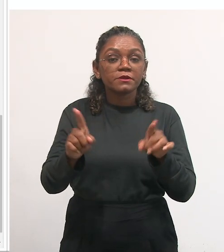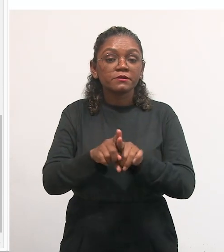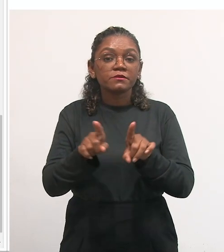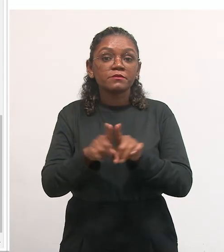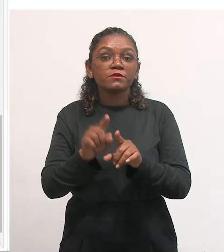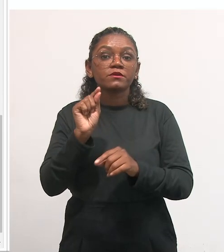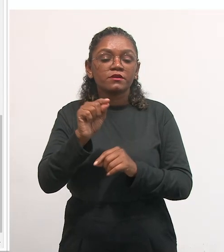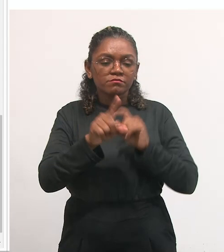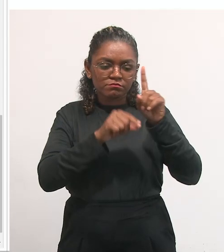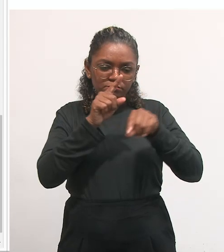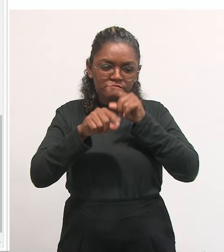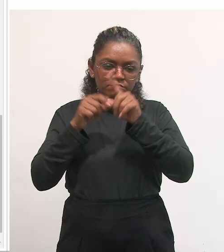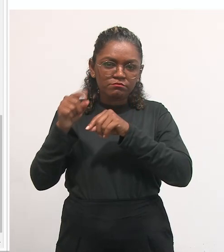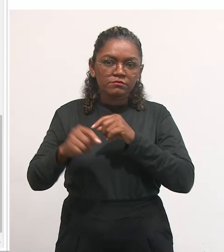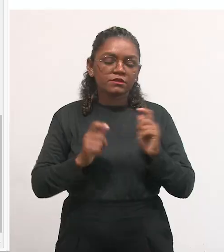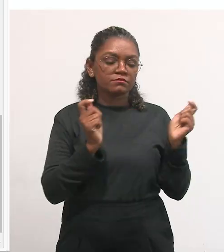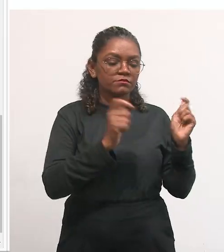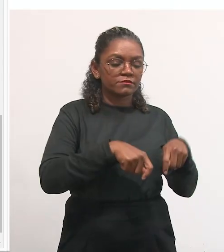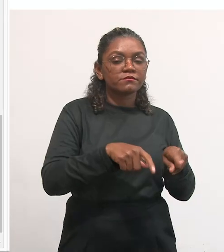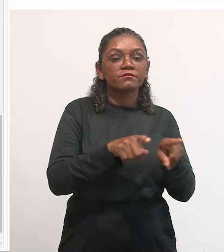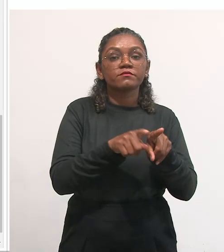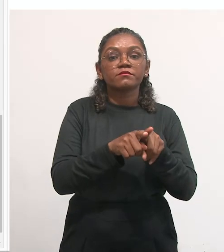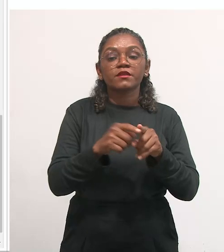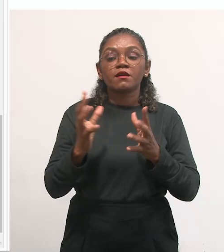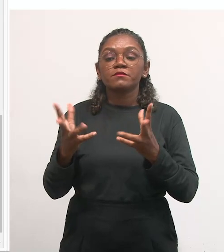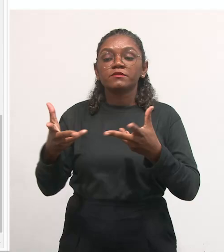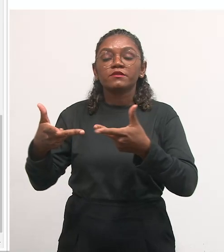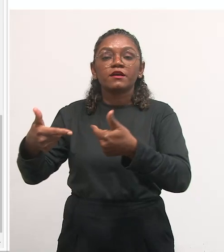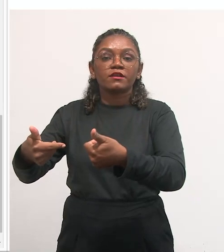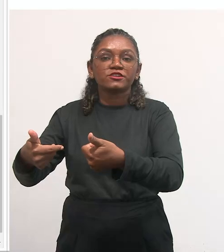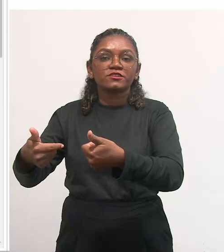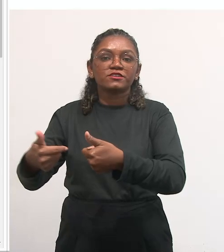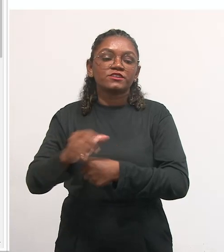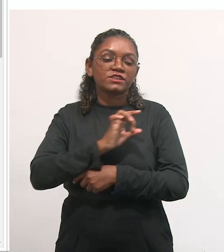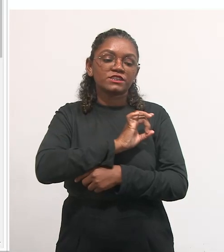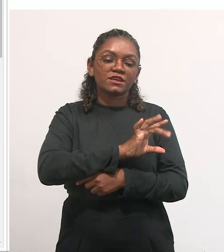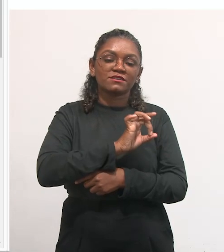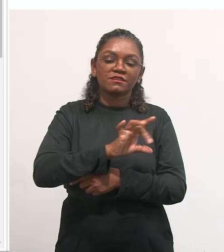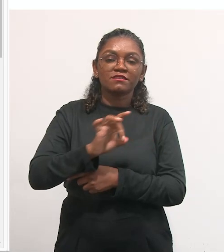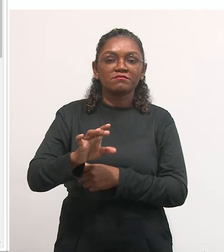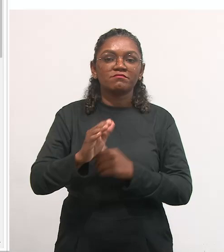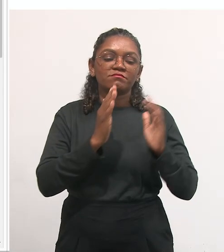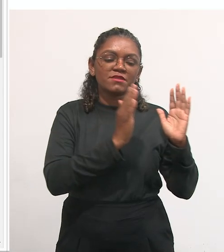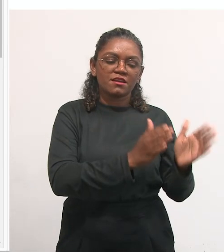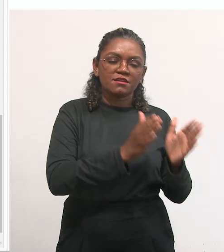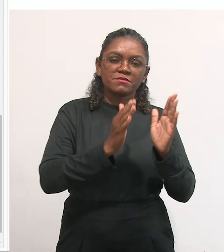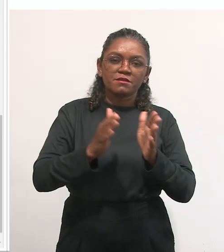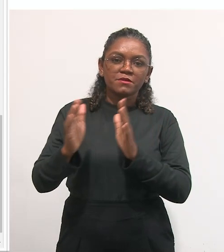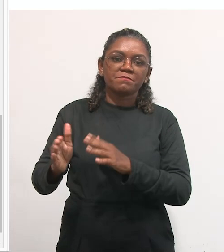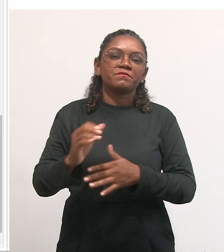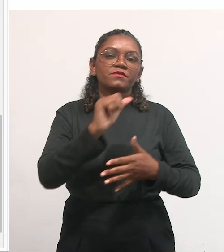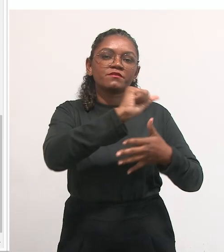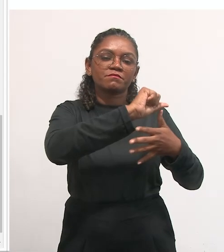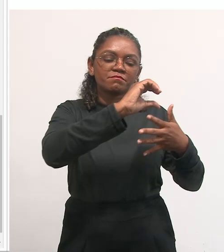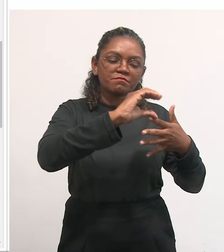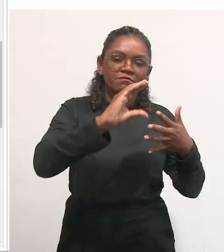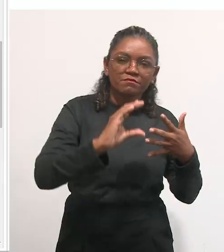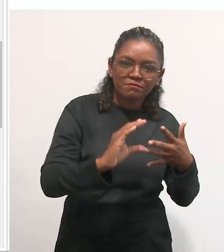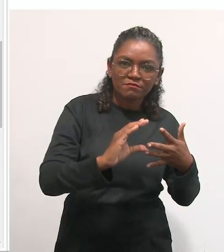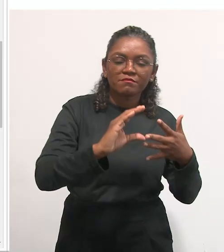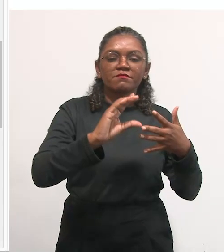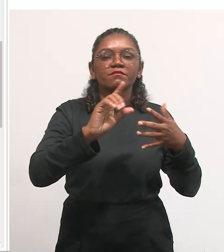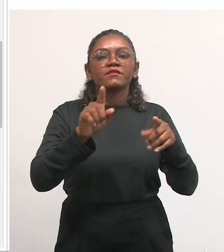por cada etapa da educação básica. Para a educação infantil, depois para o